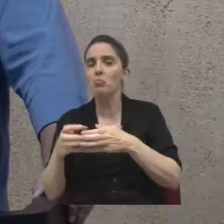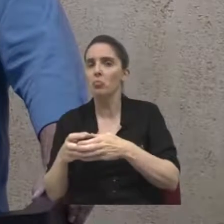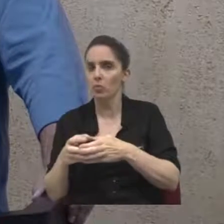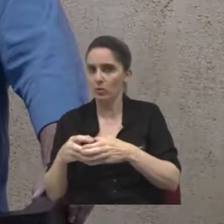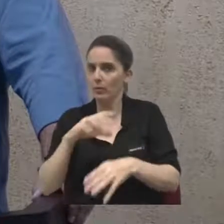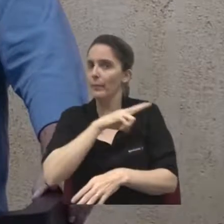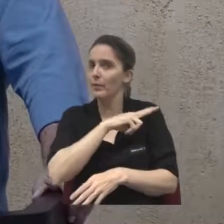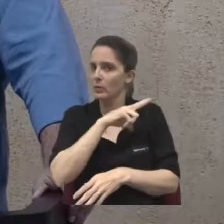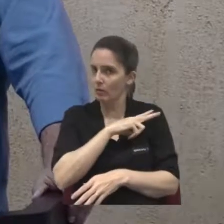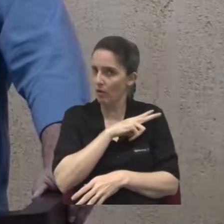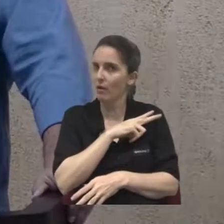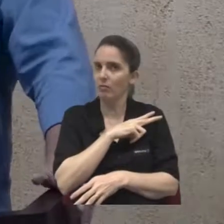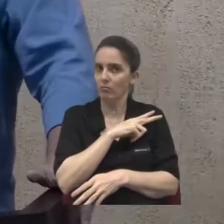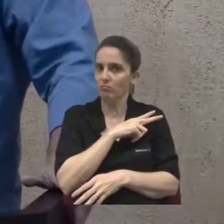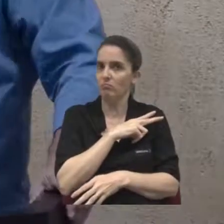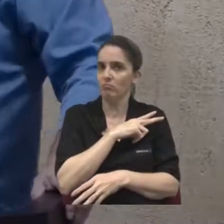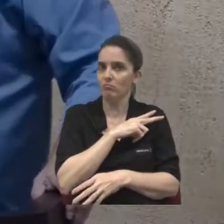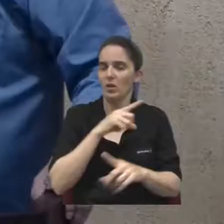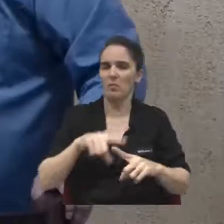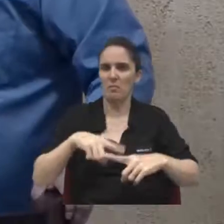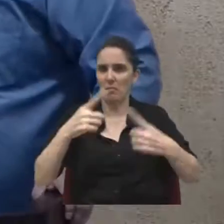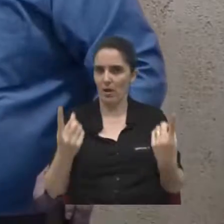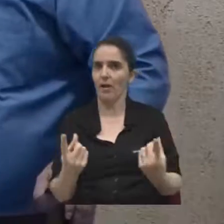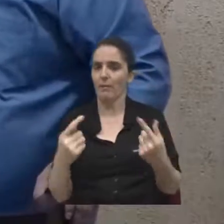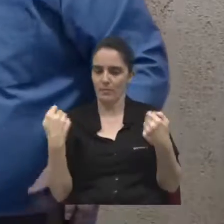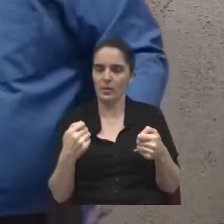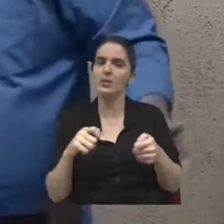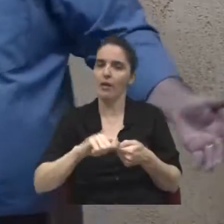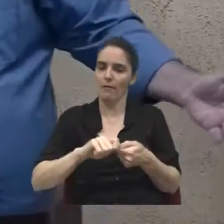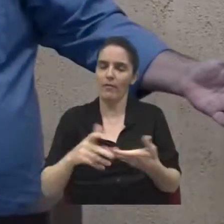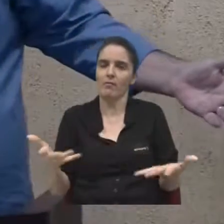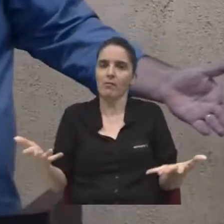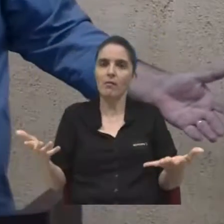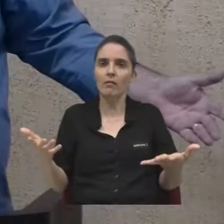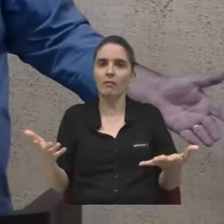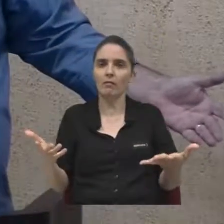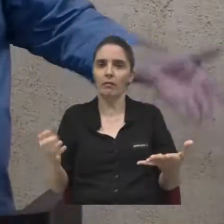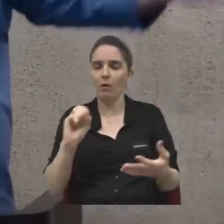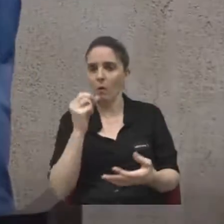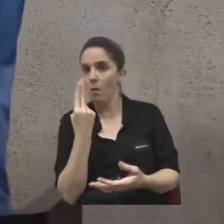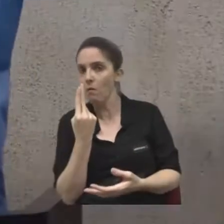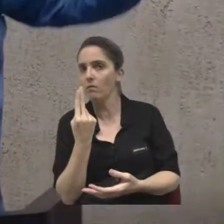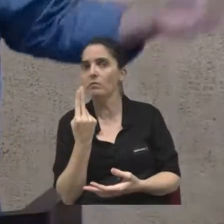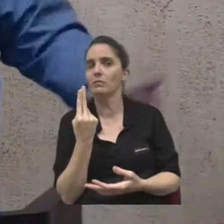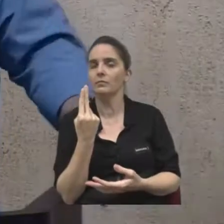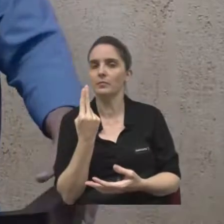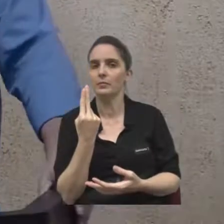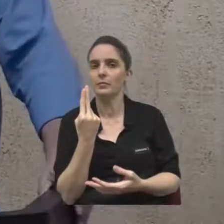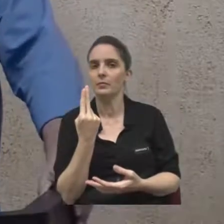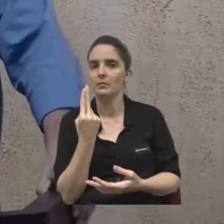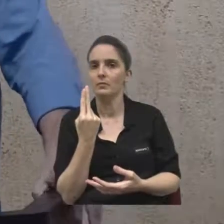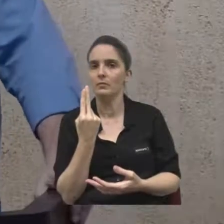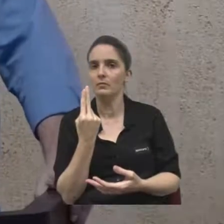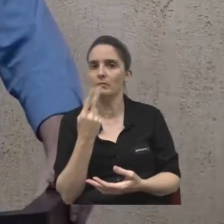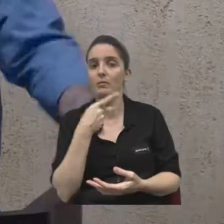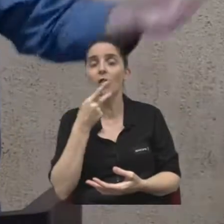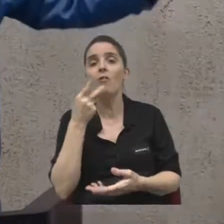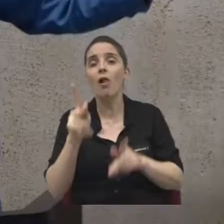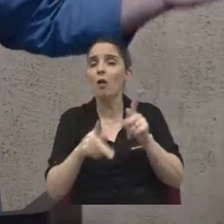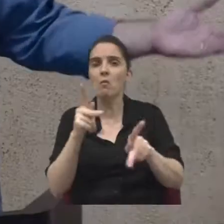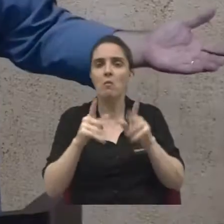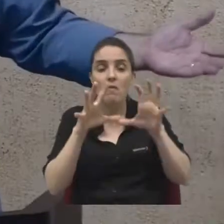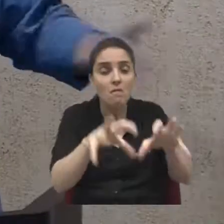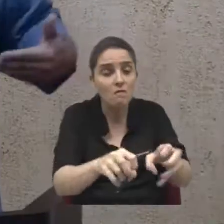moradia. Agora, está na hora de se mexer. Ou então, vamos falar para a população de Limeira, vamos invadir então, já que